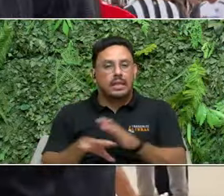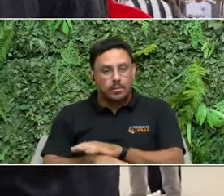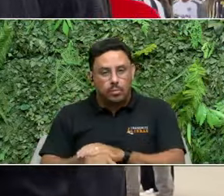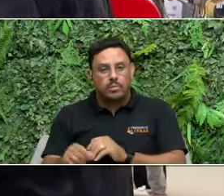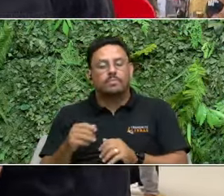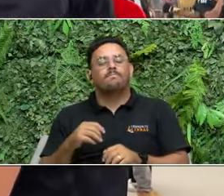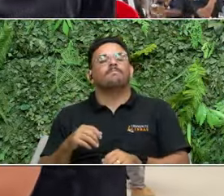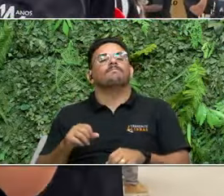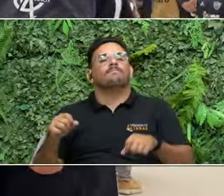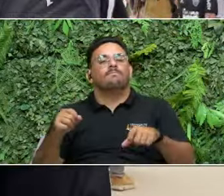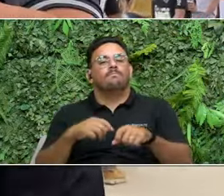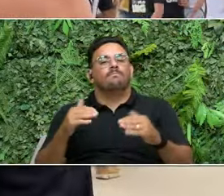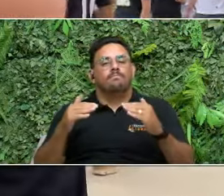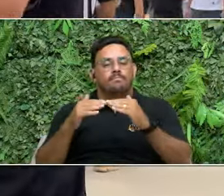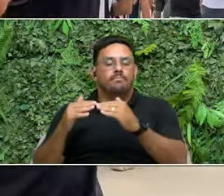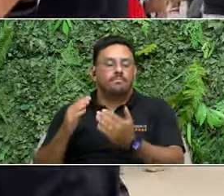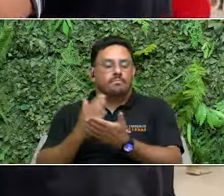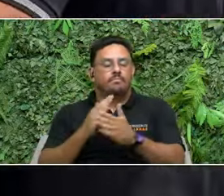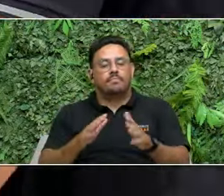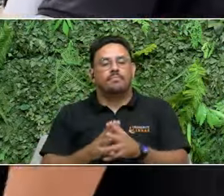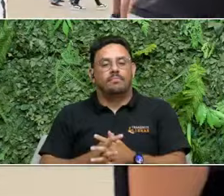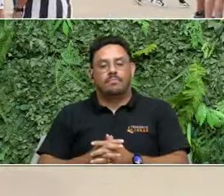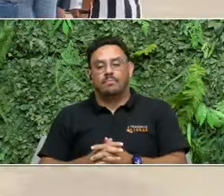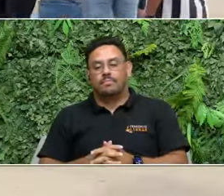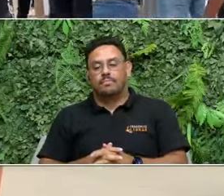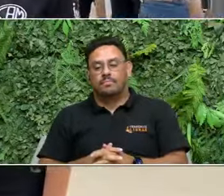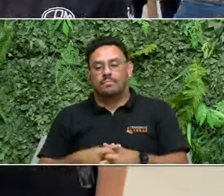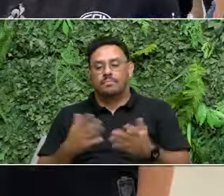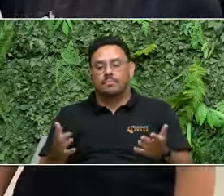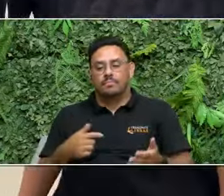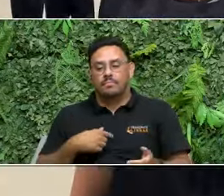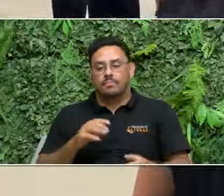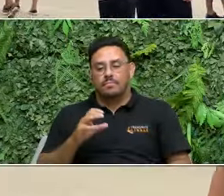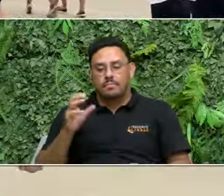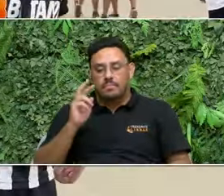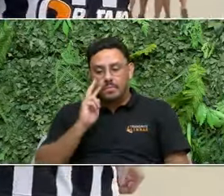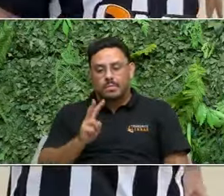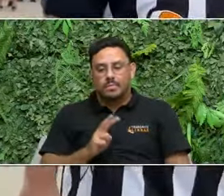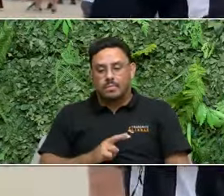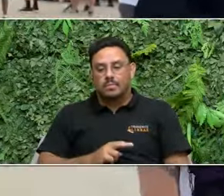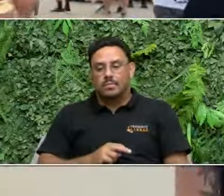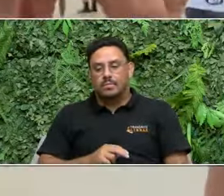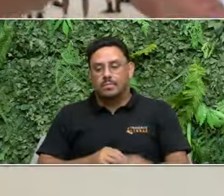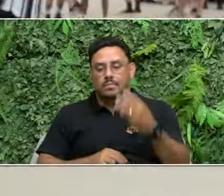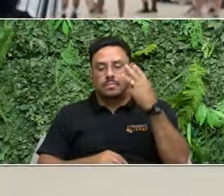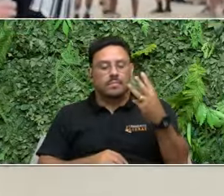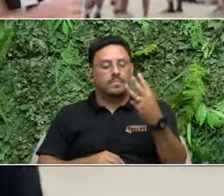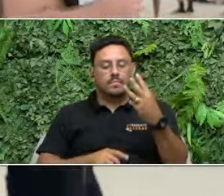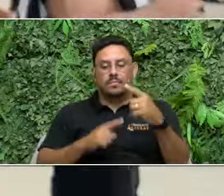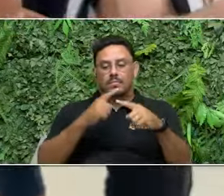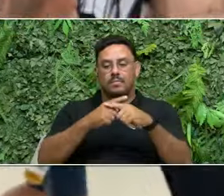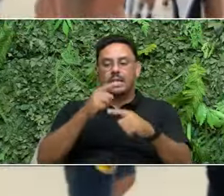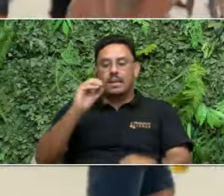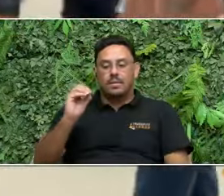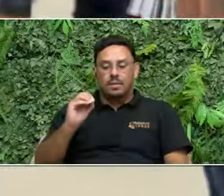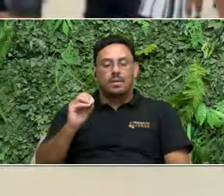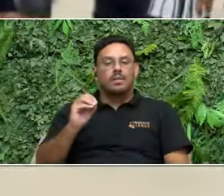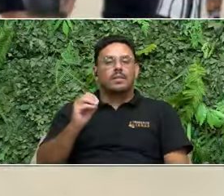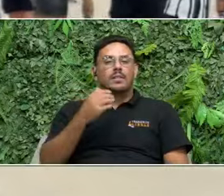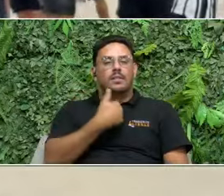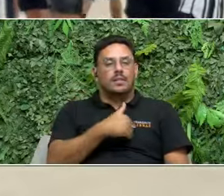lá é só isso aí só empatar meu Deus do céu é o que que vai ser hoje meu amigo Solte a tua voz mesmo é 3 a